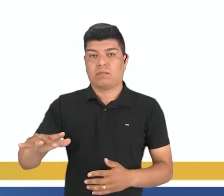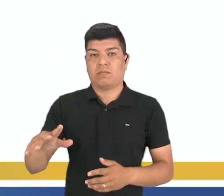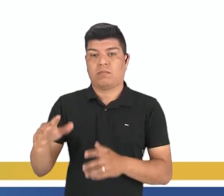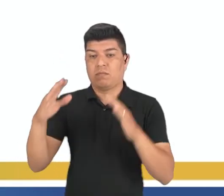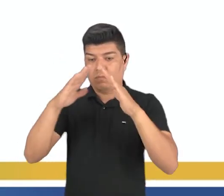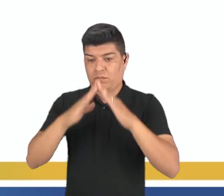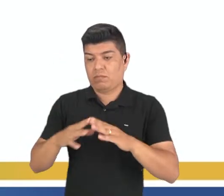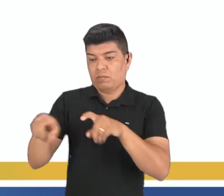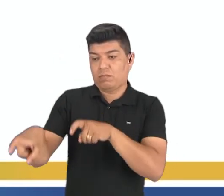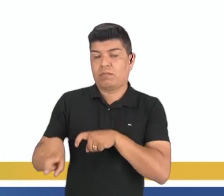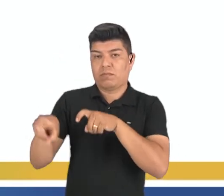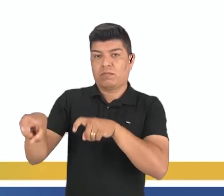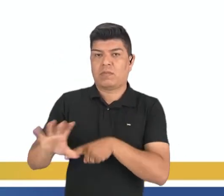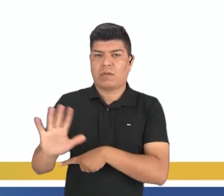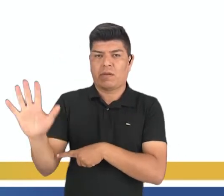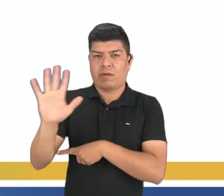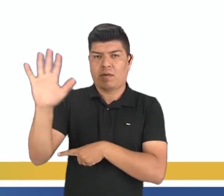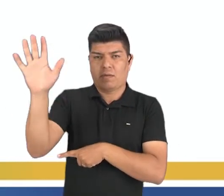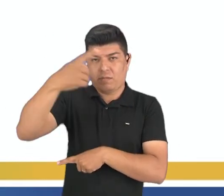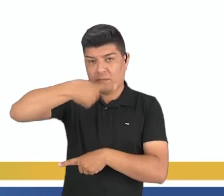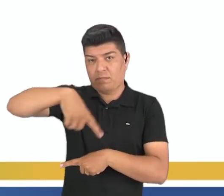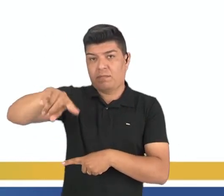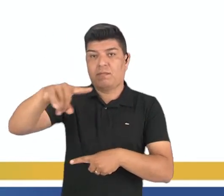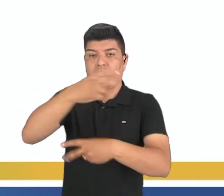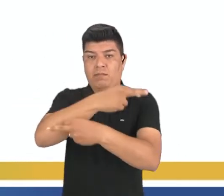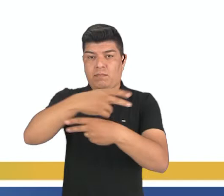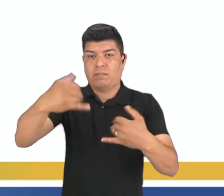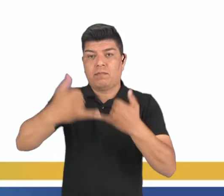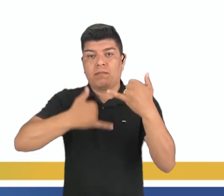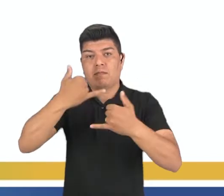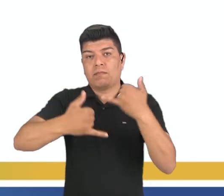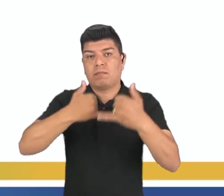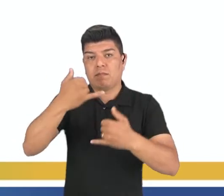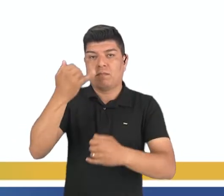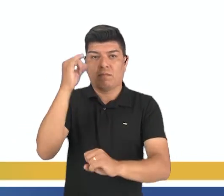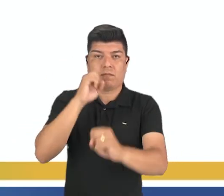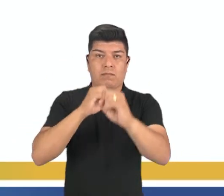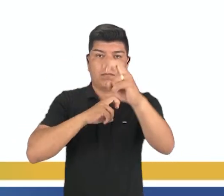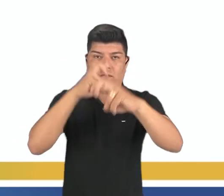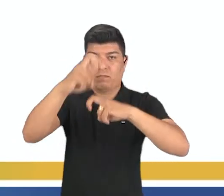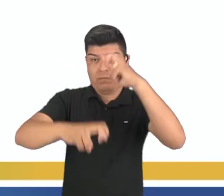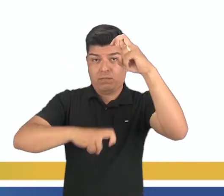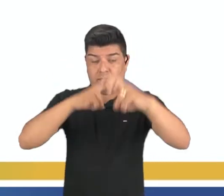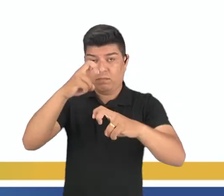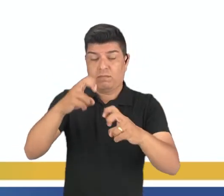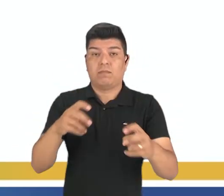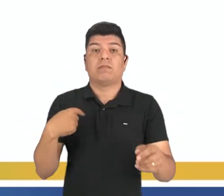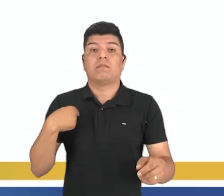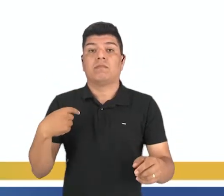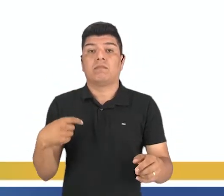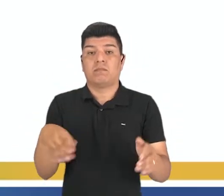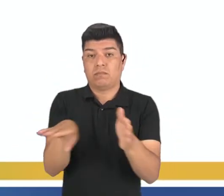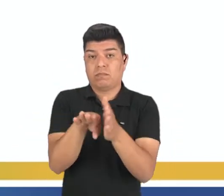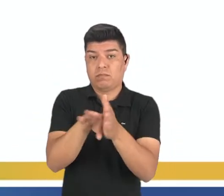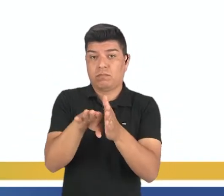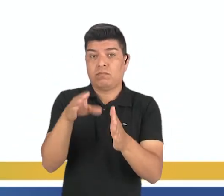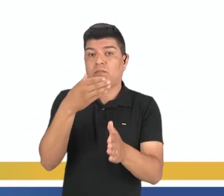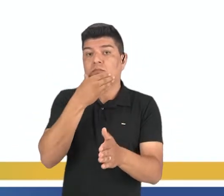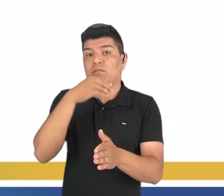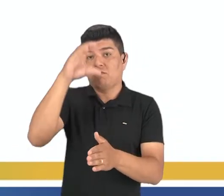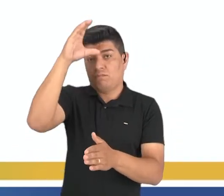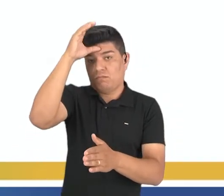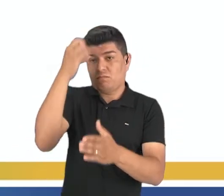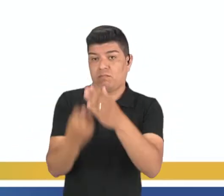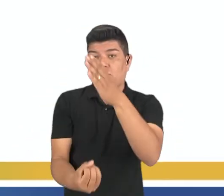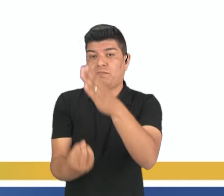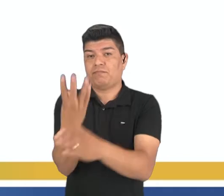fazenda, custaria muito caro ir a um parque de diversões. Por isso, chega-se aí o tio inventou. O que o